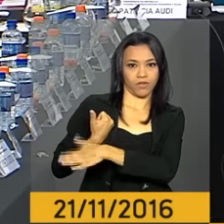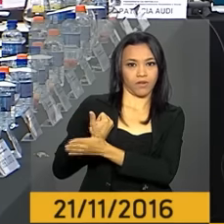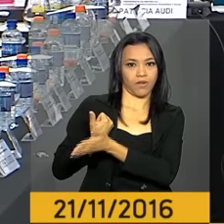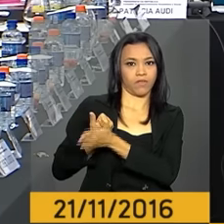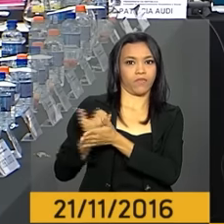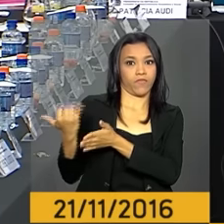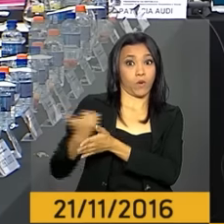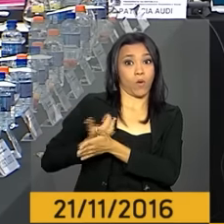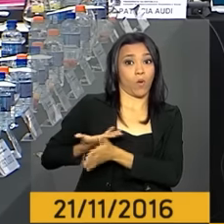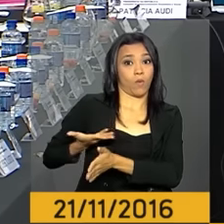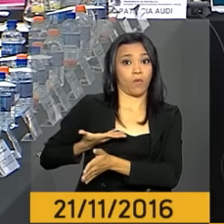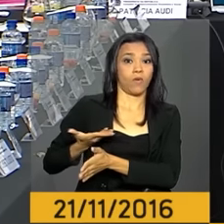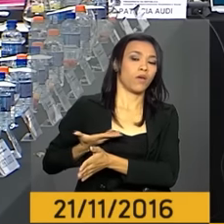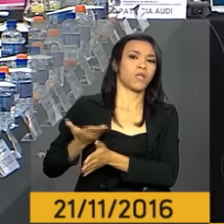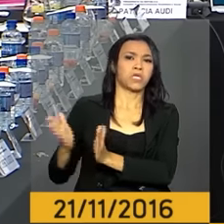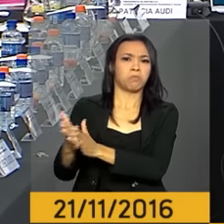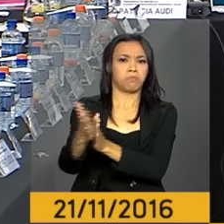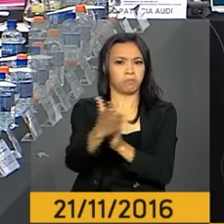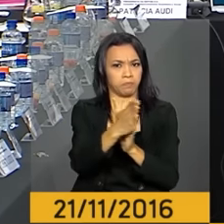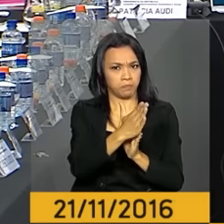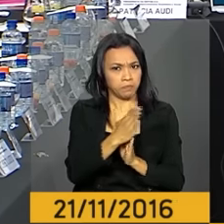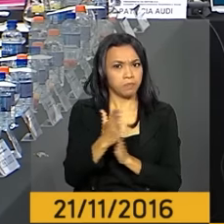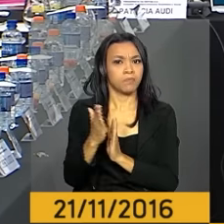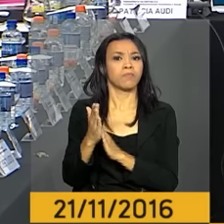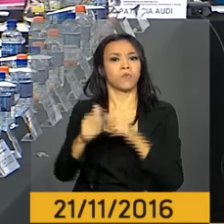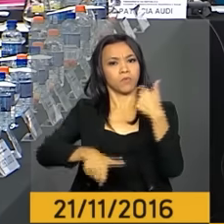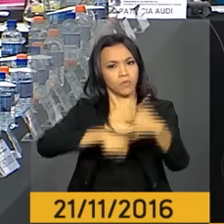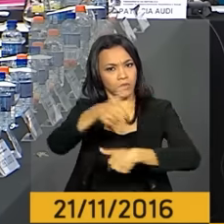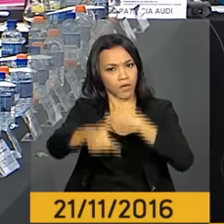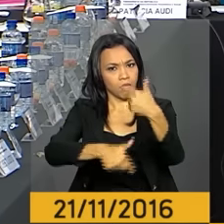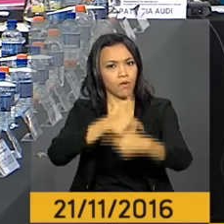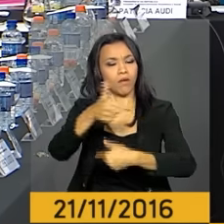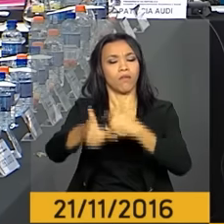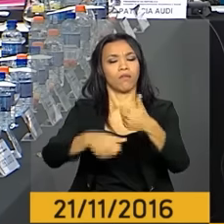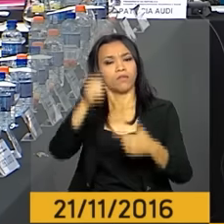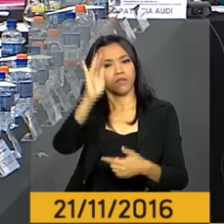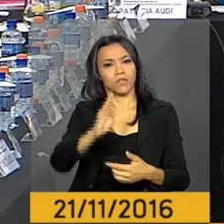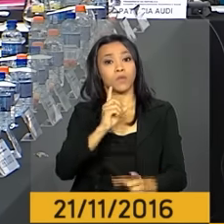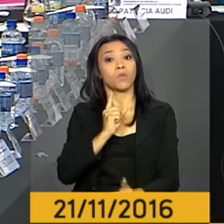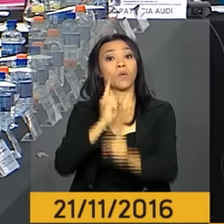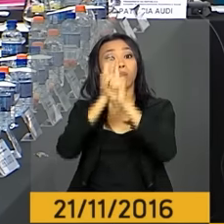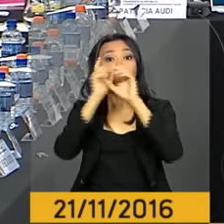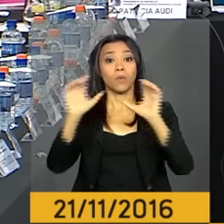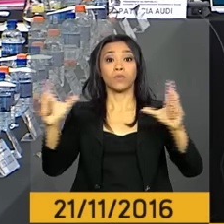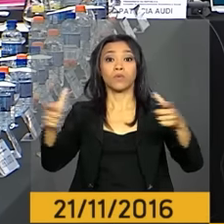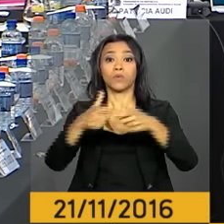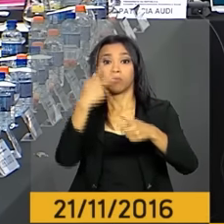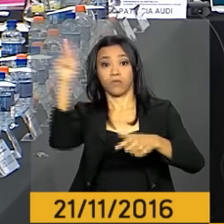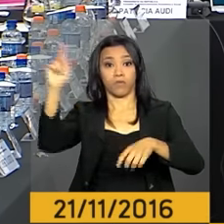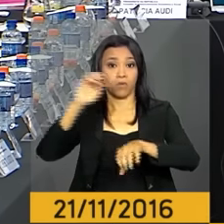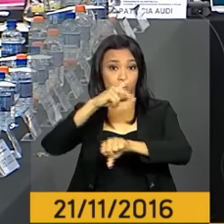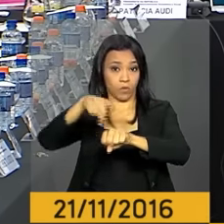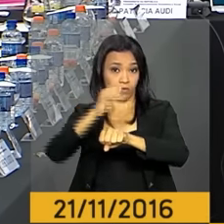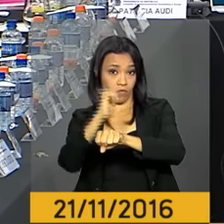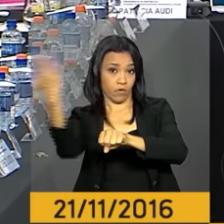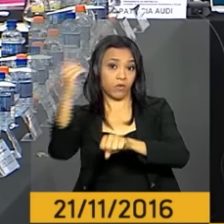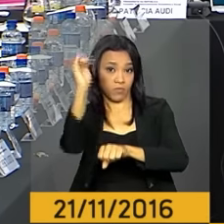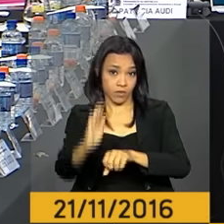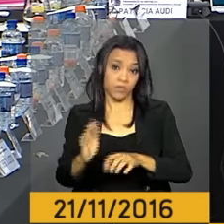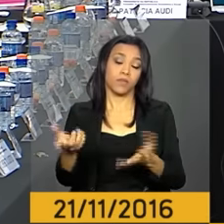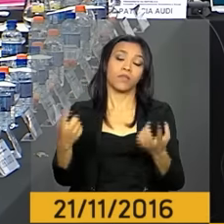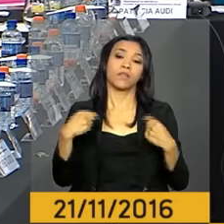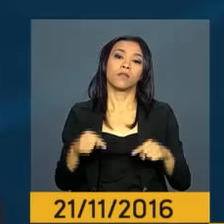Filho, por todos os participantes deste encontro em Marrakech. Mas lá na agricultura, o Blairo